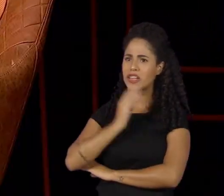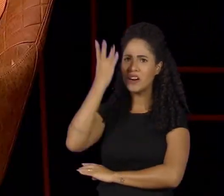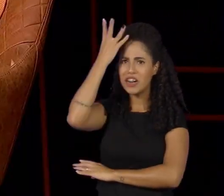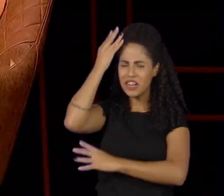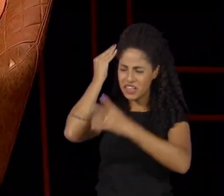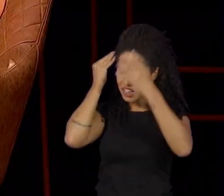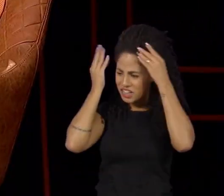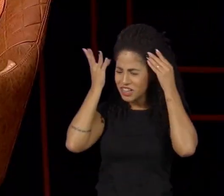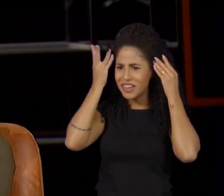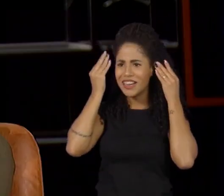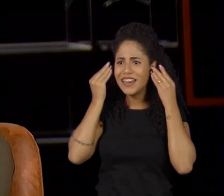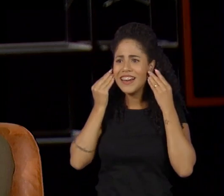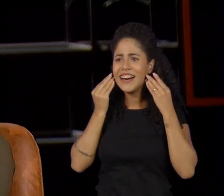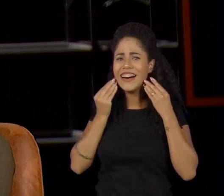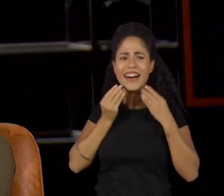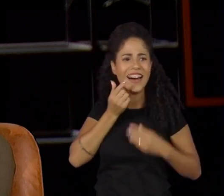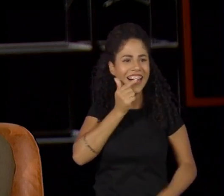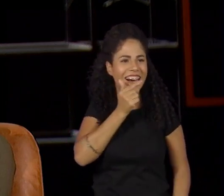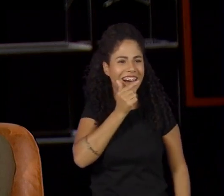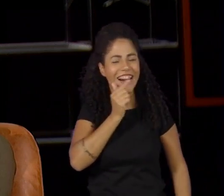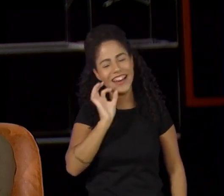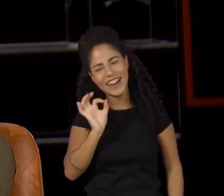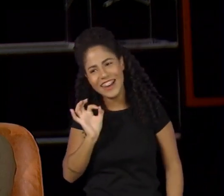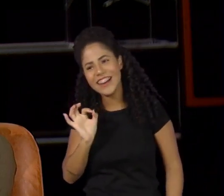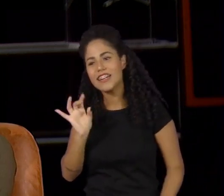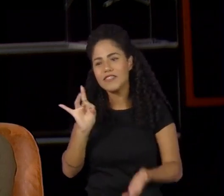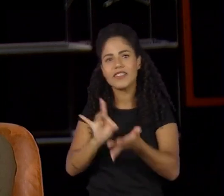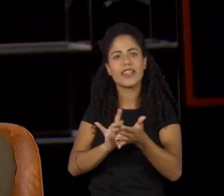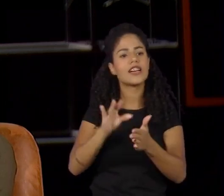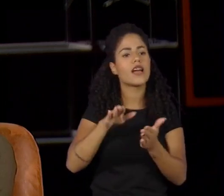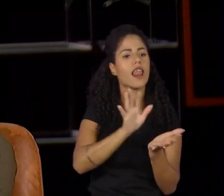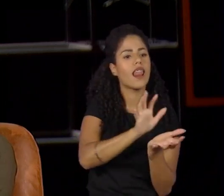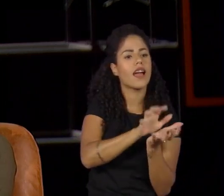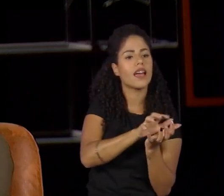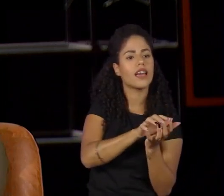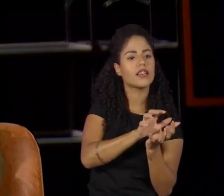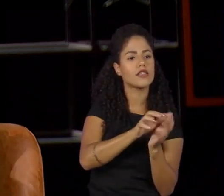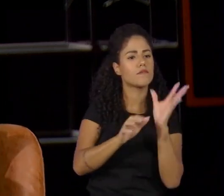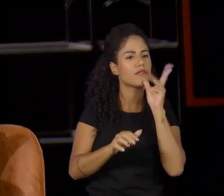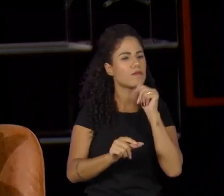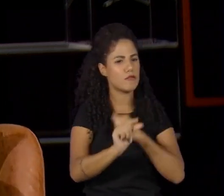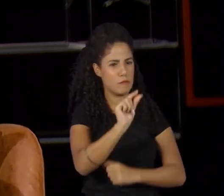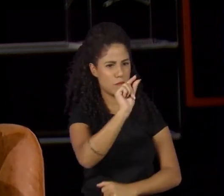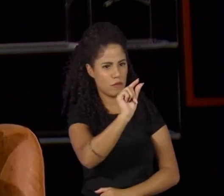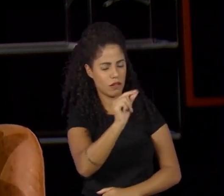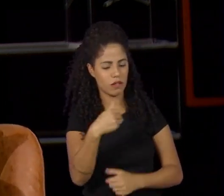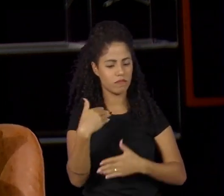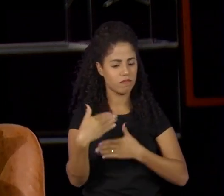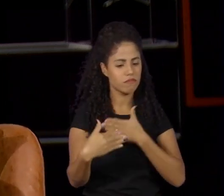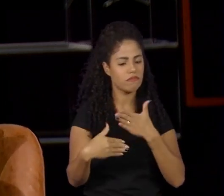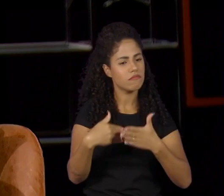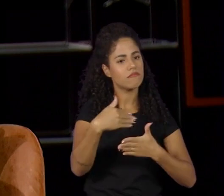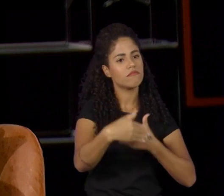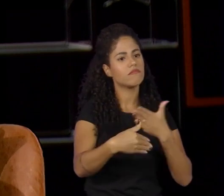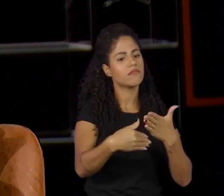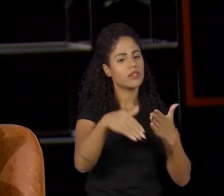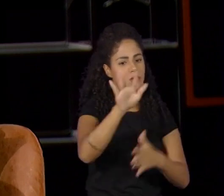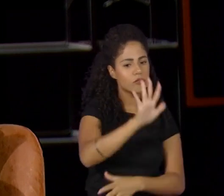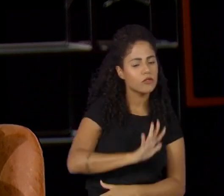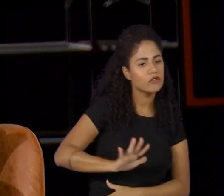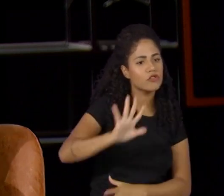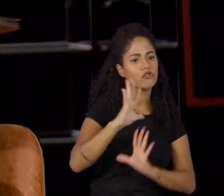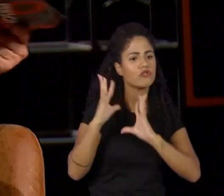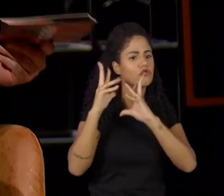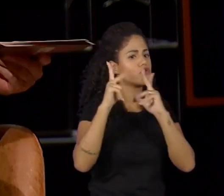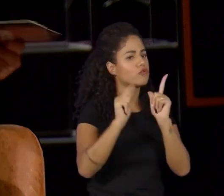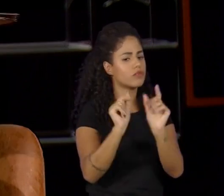Pois é, em 58 chega o videotape, demora um pouco mais para chegar lá em Recife, e aí entra esse processo de globalização, quer dizer,